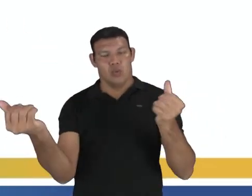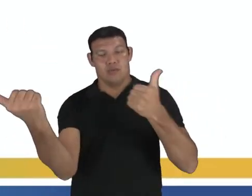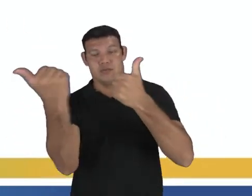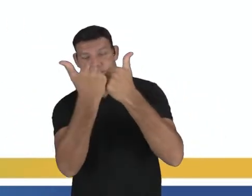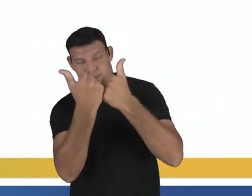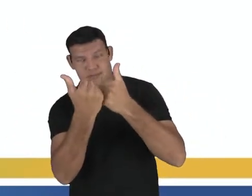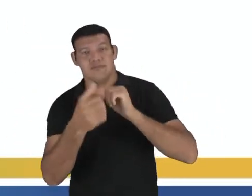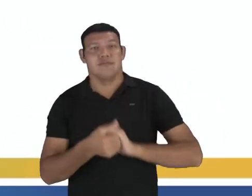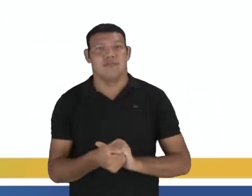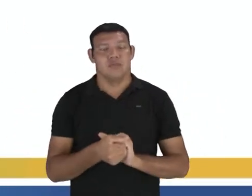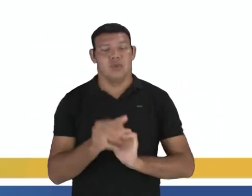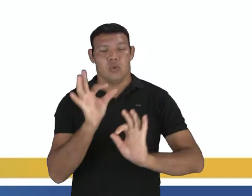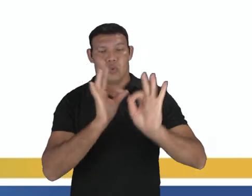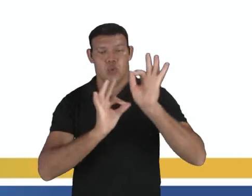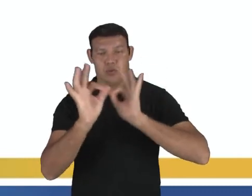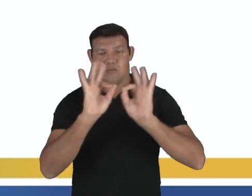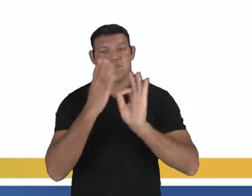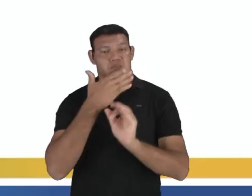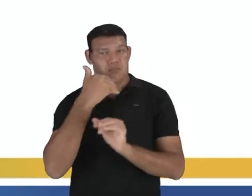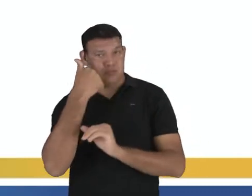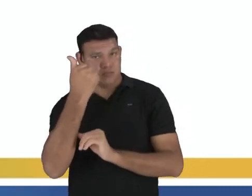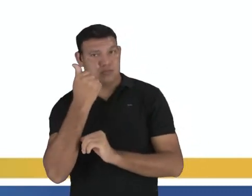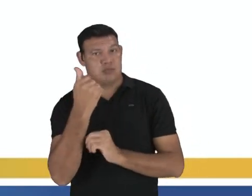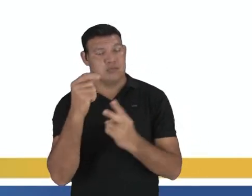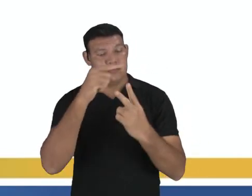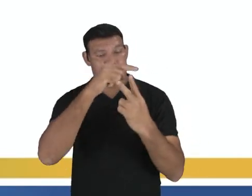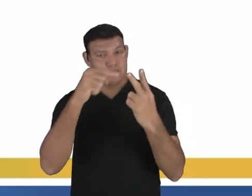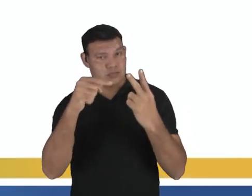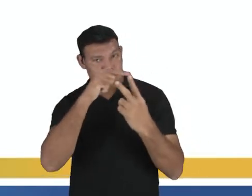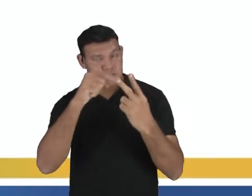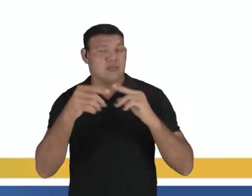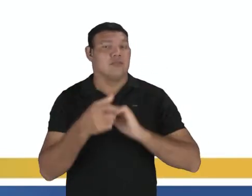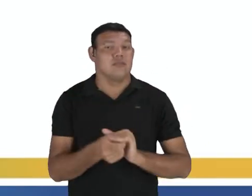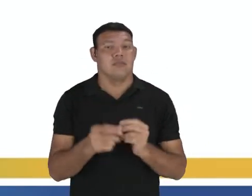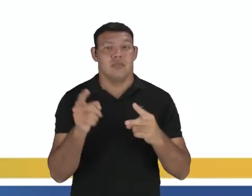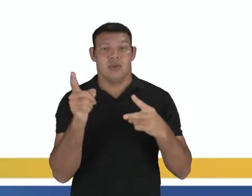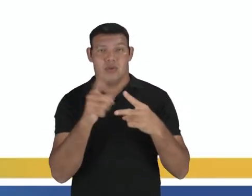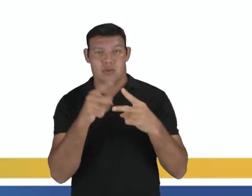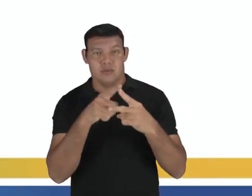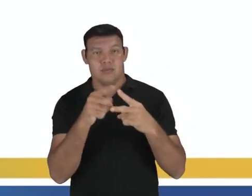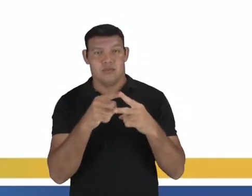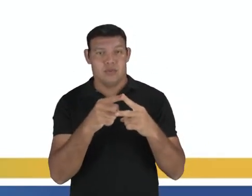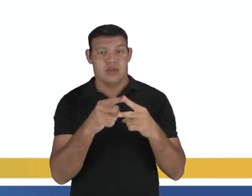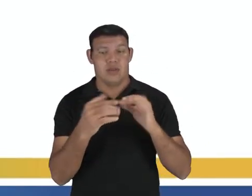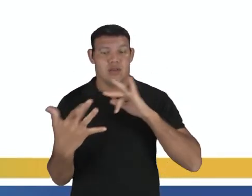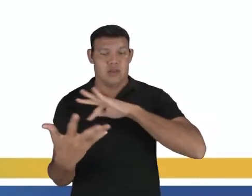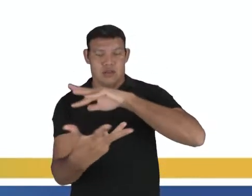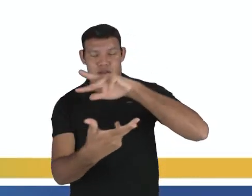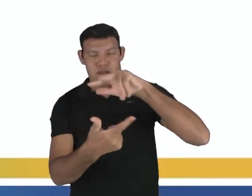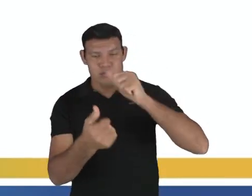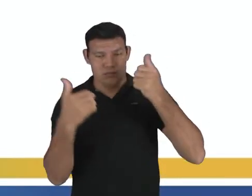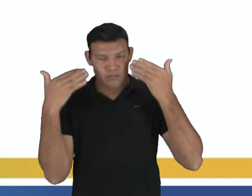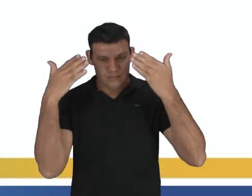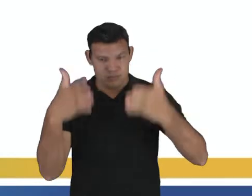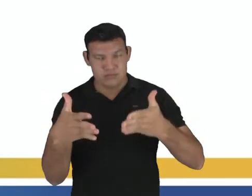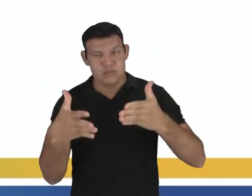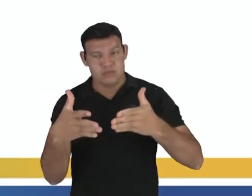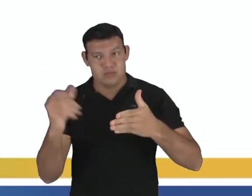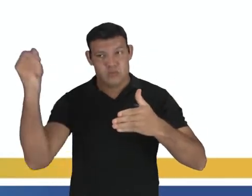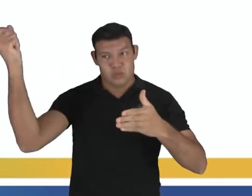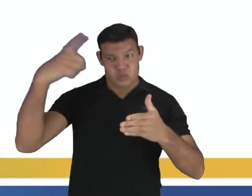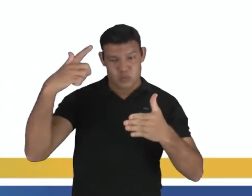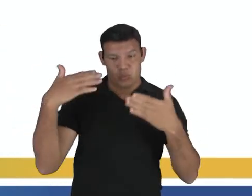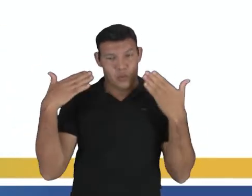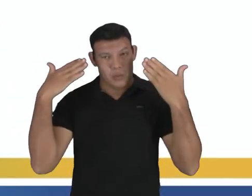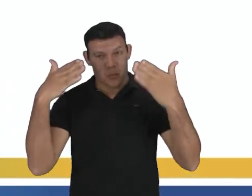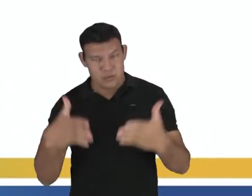organizadinha dos planetas. Lembrando que nesses dois aí, o primeiro geocêntrico e no segundo heliocêntrico, a gente trabalhava,